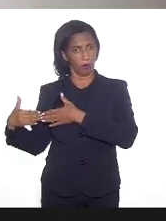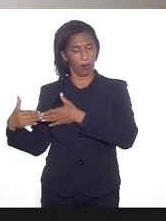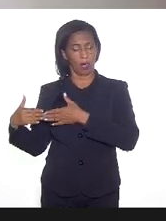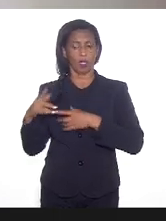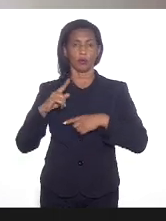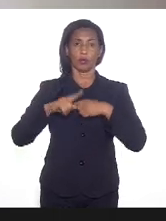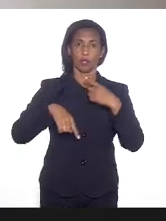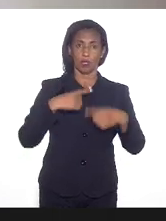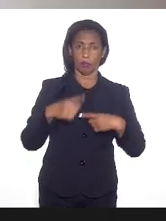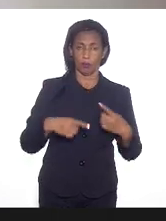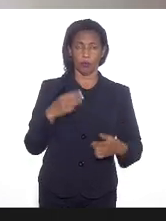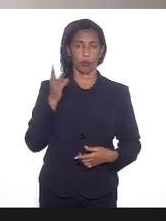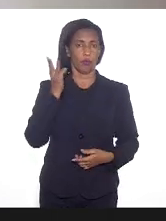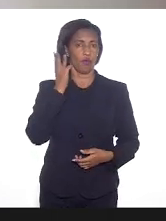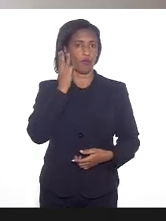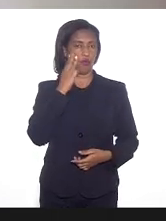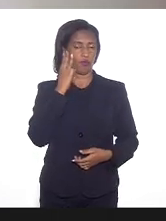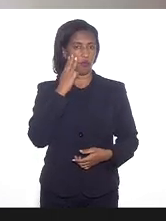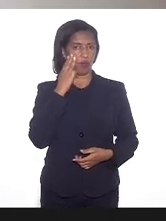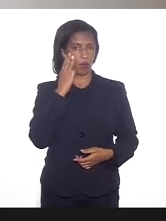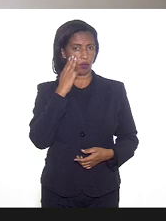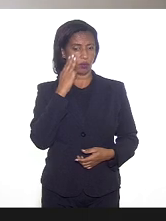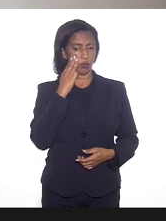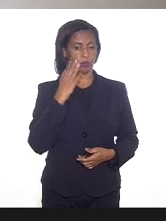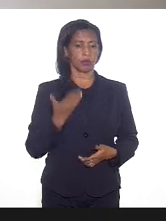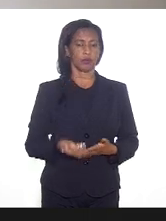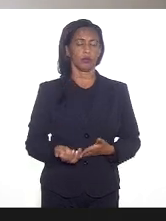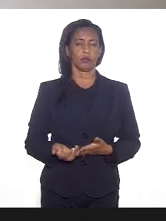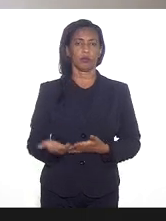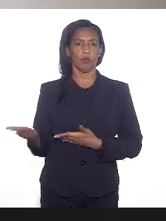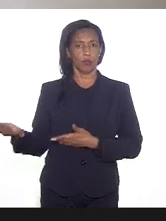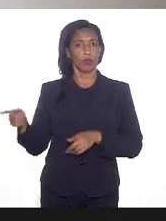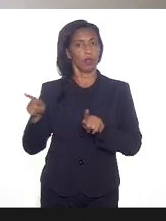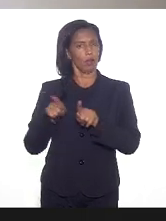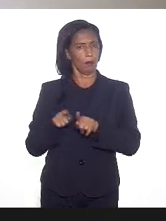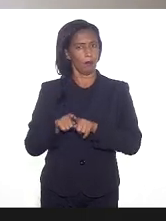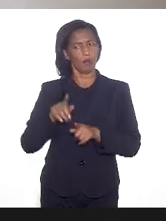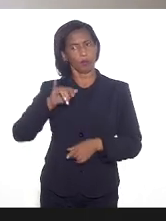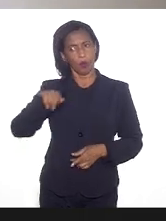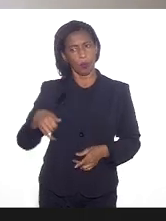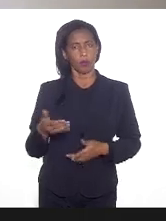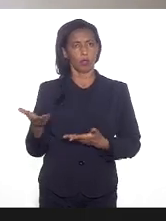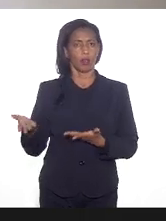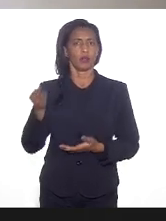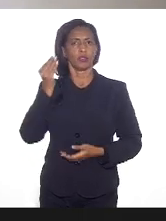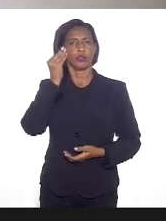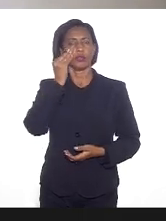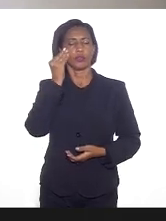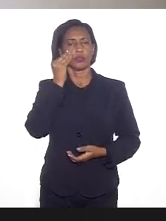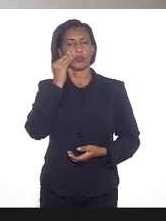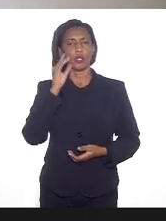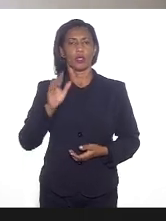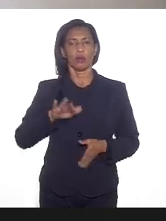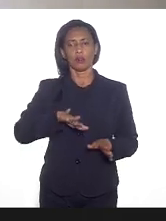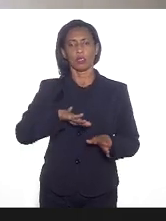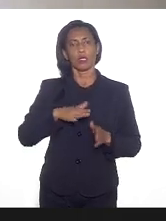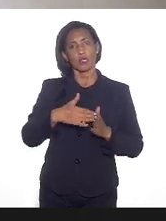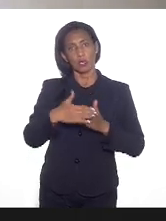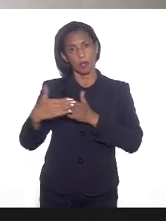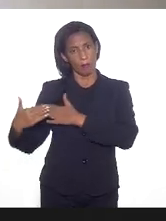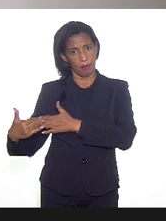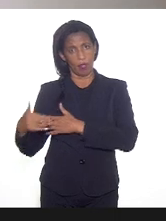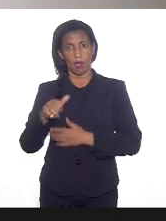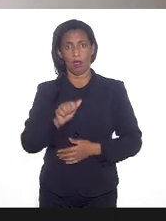após a apresentação do deputado Waldeck, nós também teremos a oportunidade de assistir à apresentação desse voto em separado